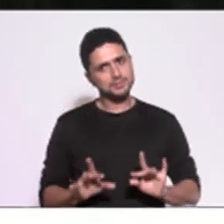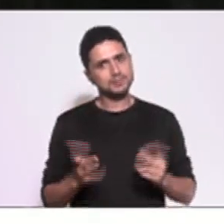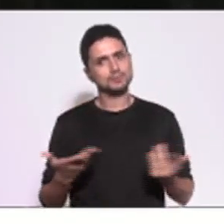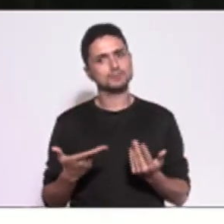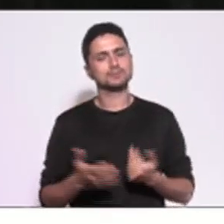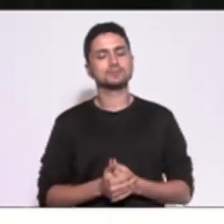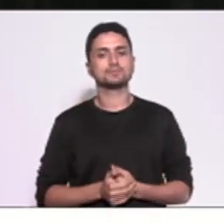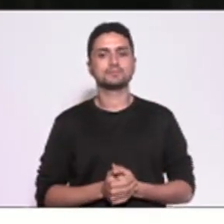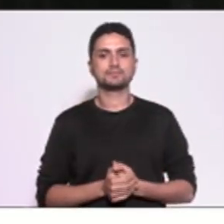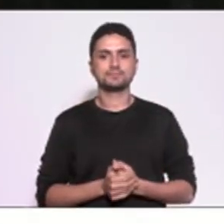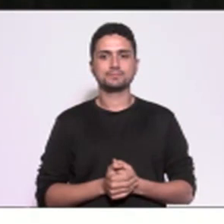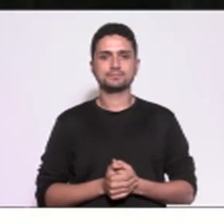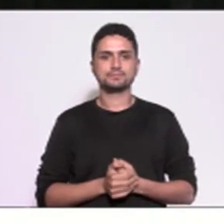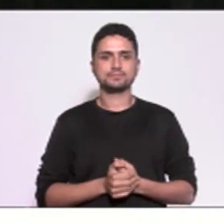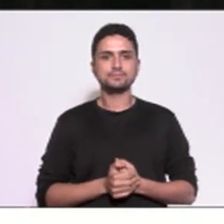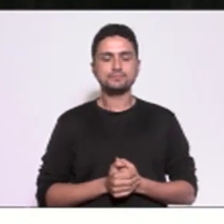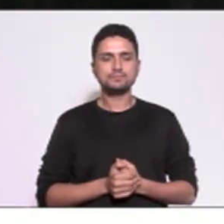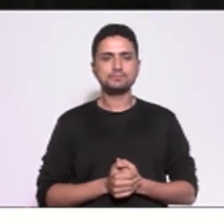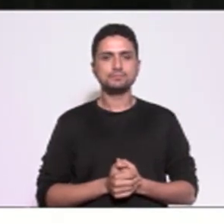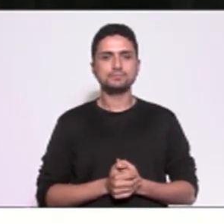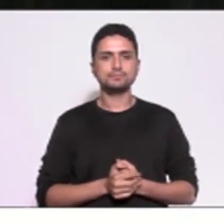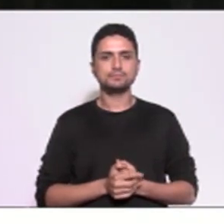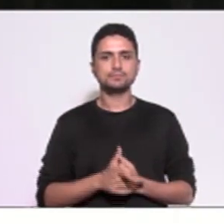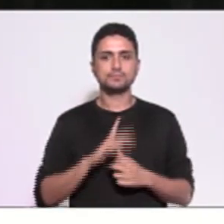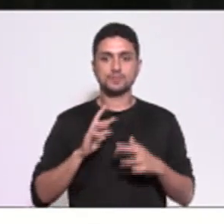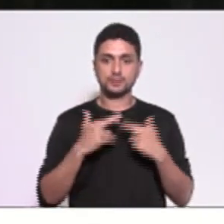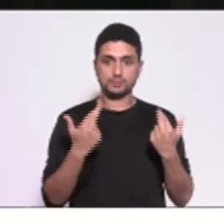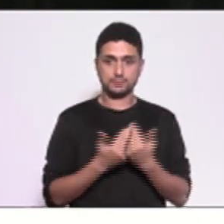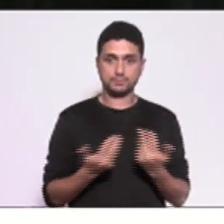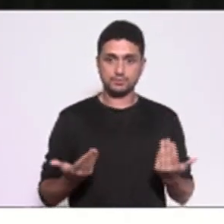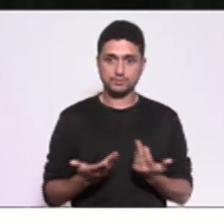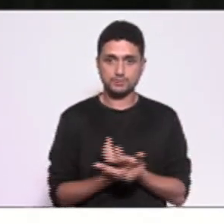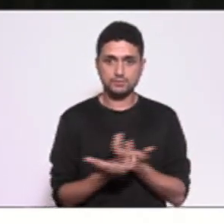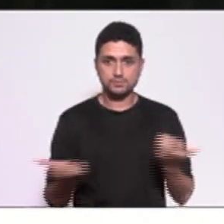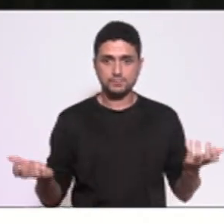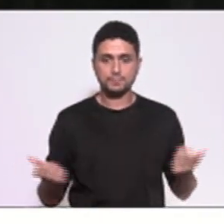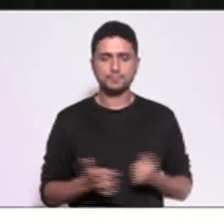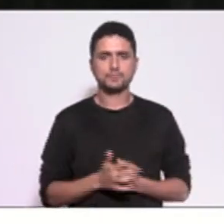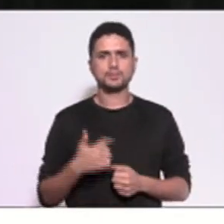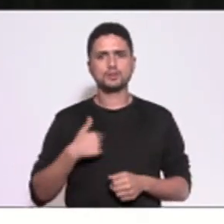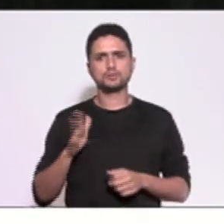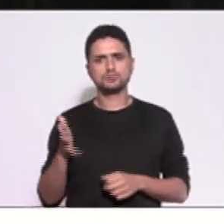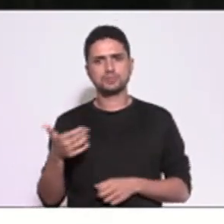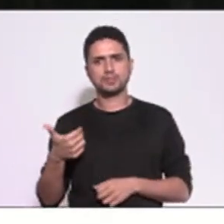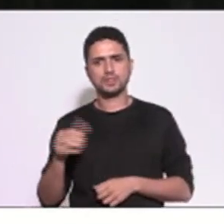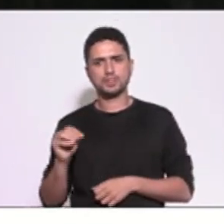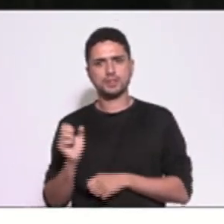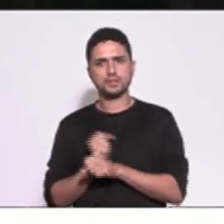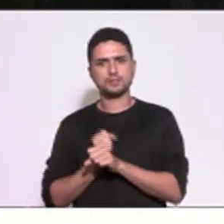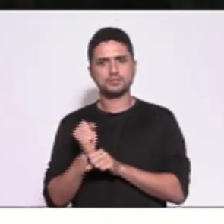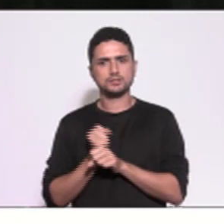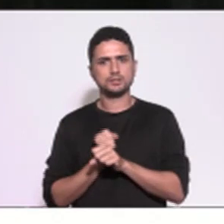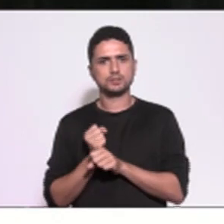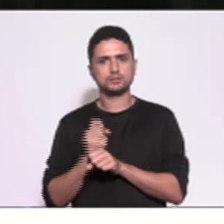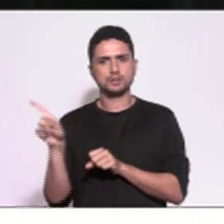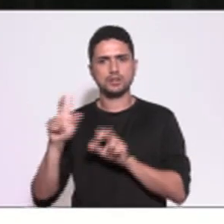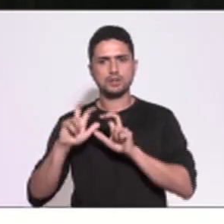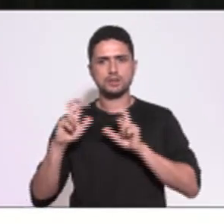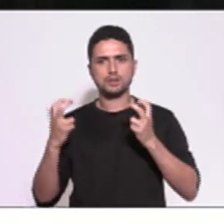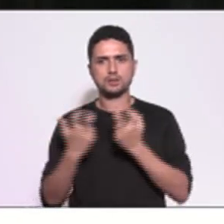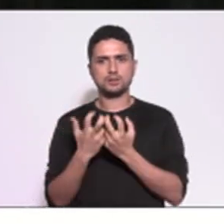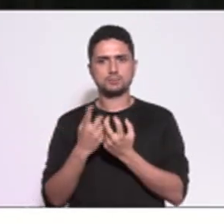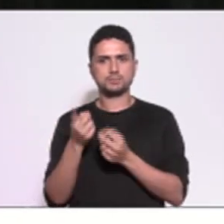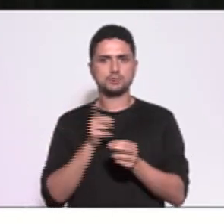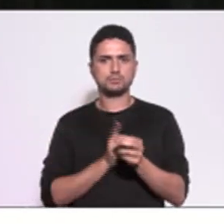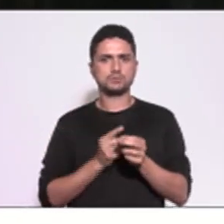aqui nessa solenidade. Poucos eventos, tenho 10 anos na Câmara Municipal, 3